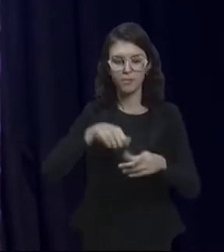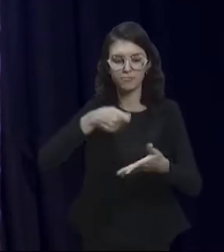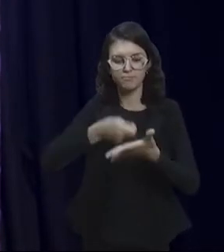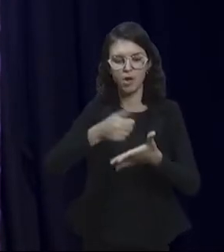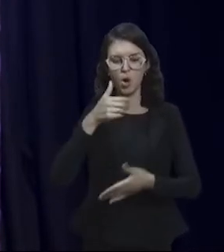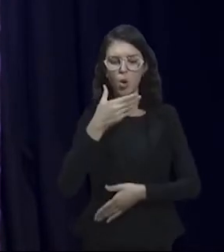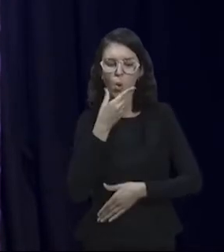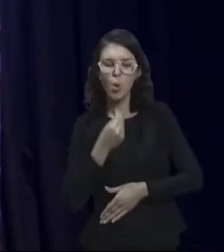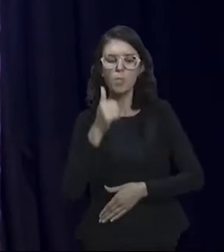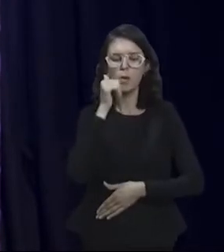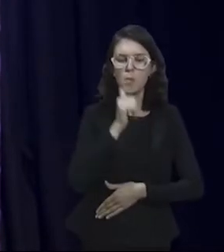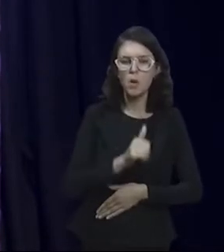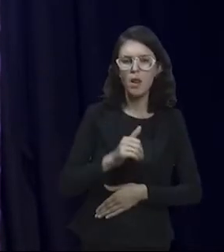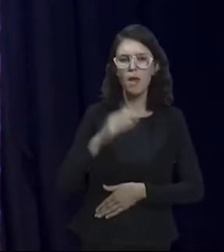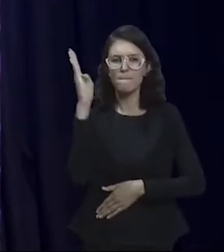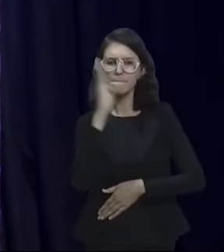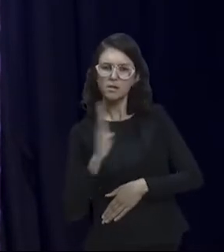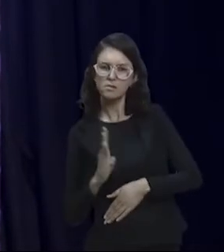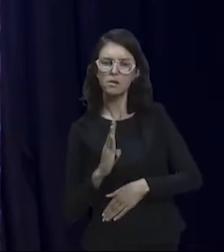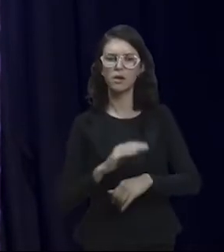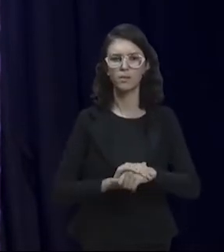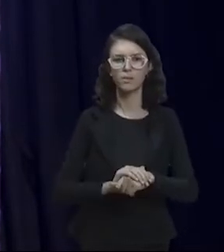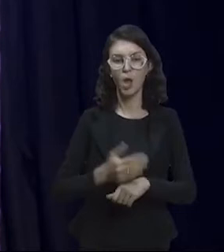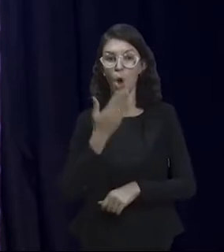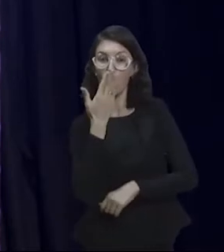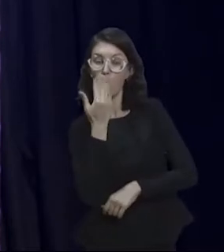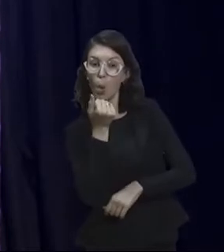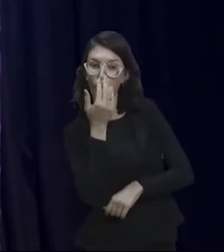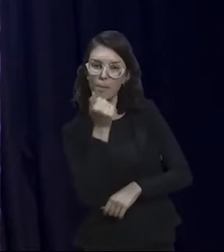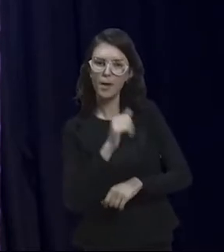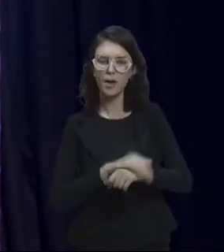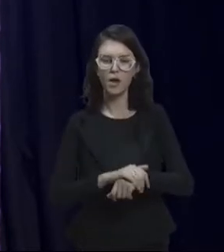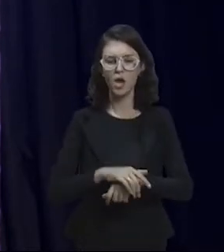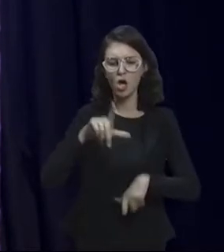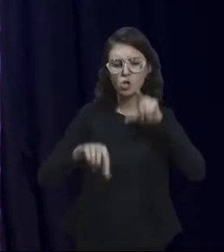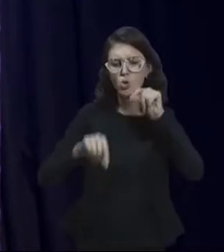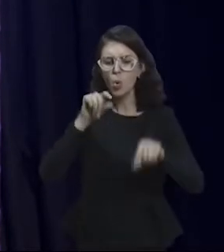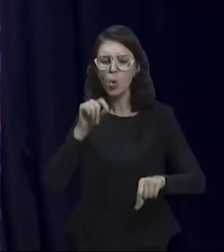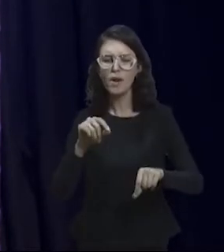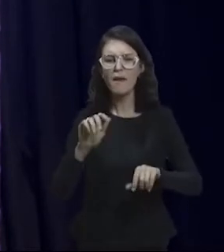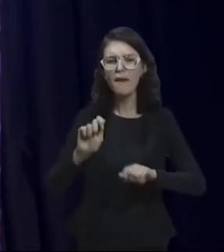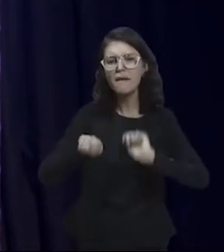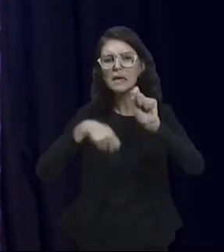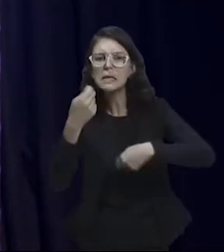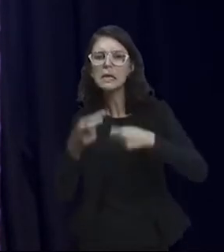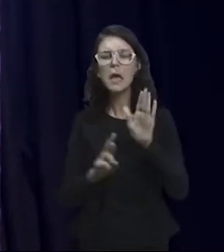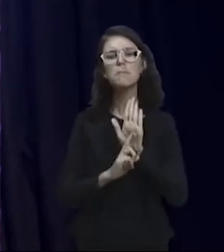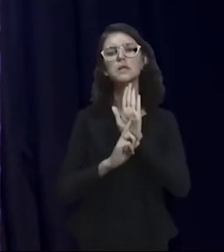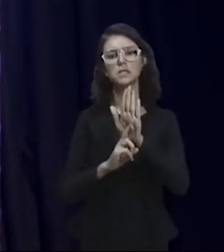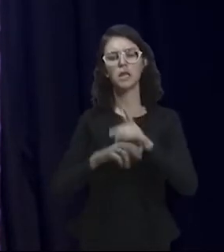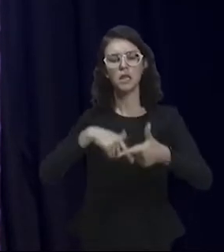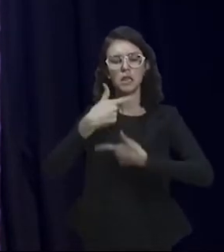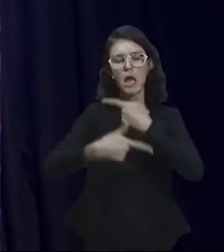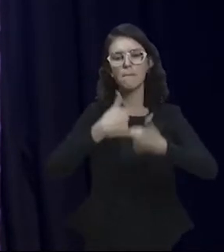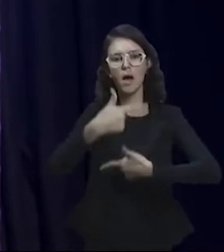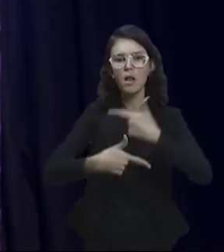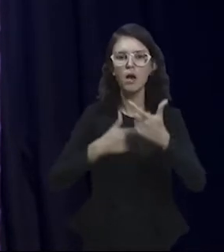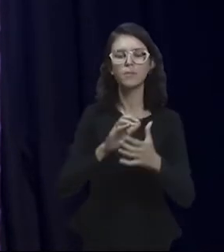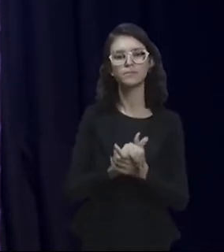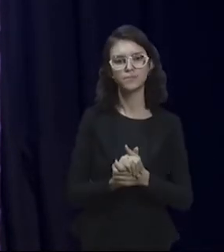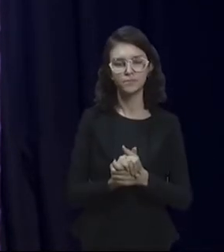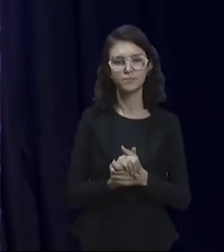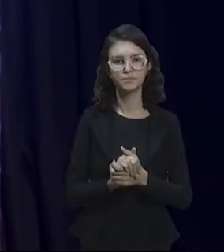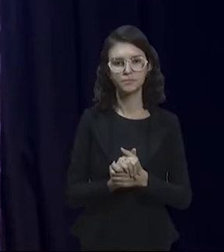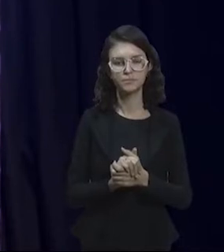do brasileiro, da brasileira, de comer, de escolher seus representantes, de trabalhar,